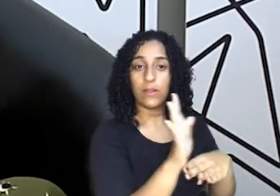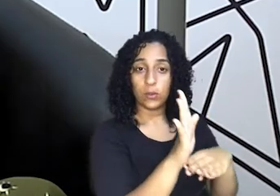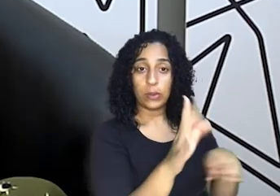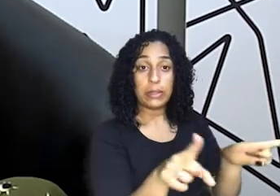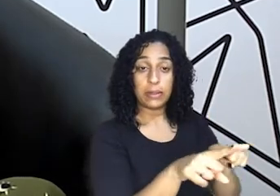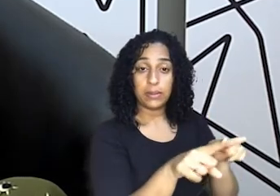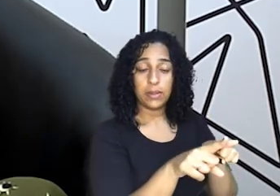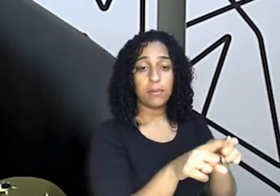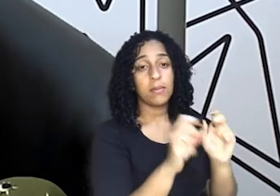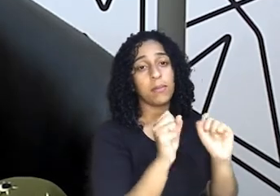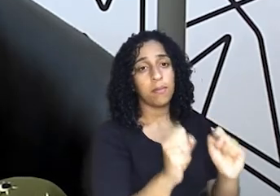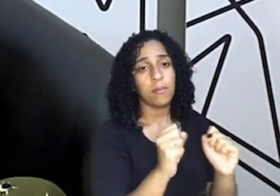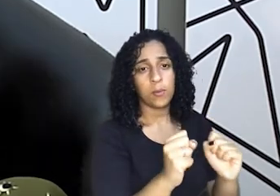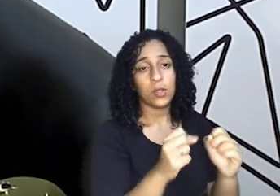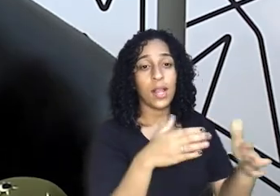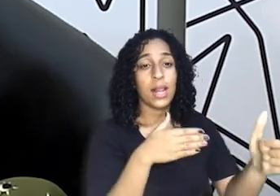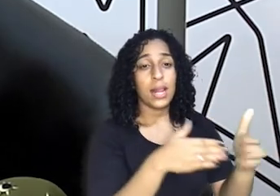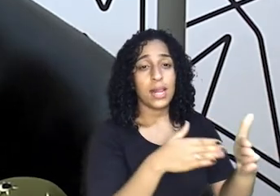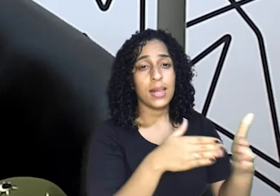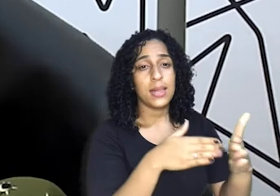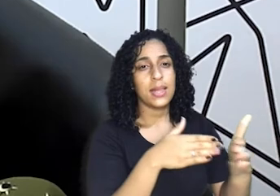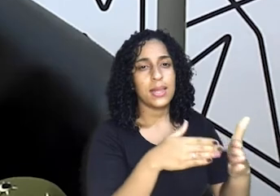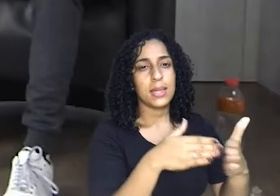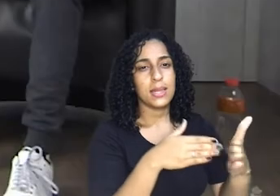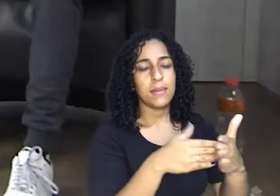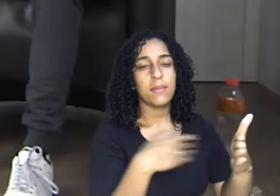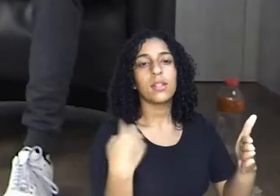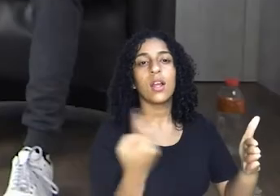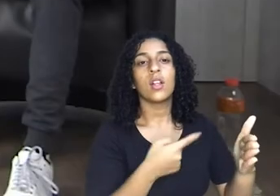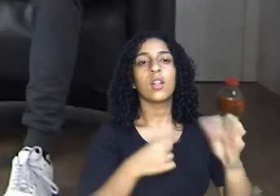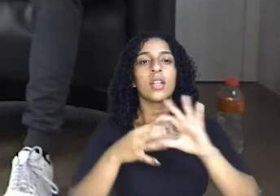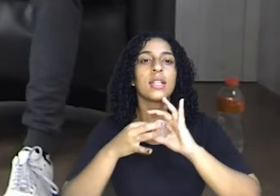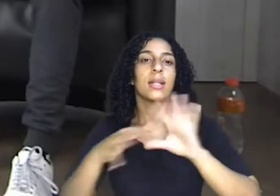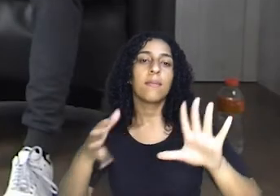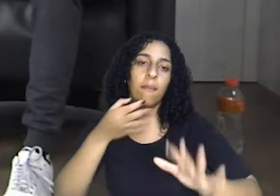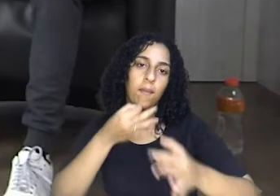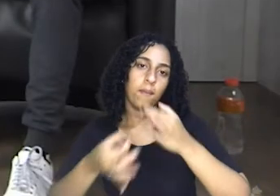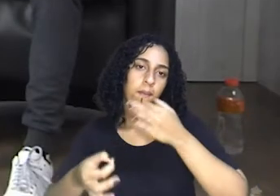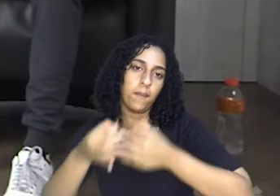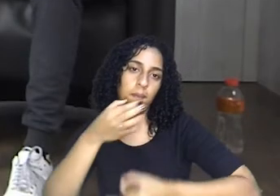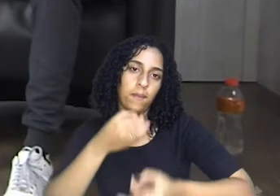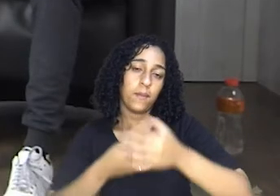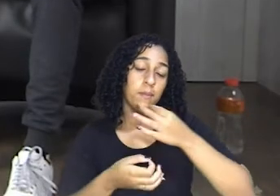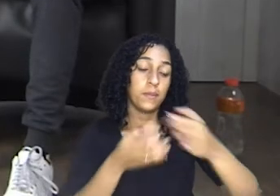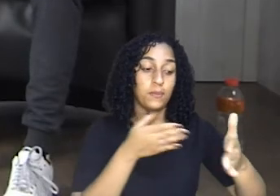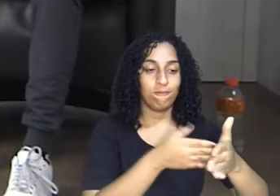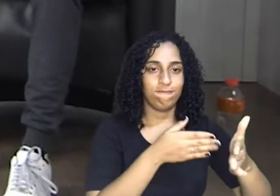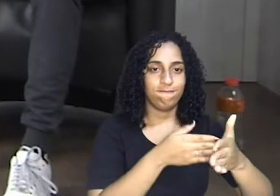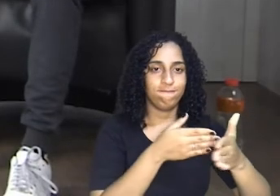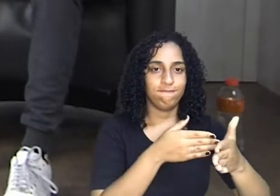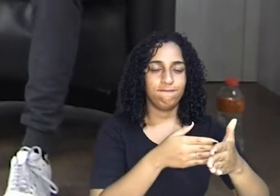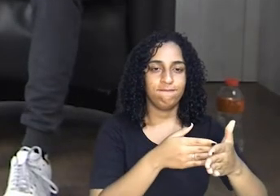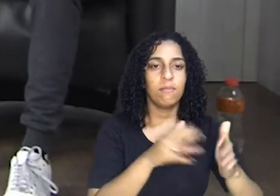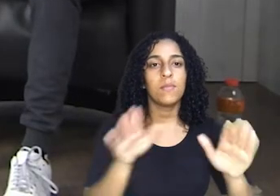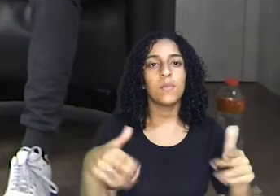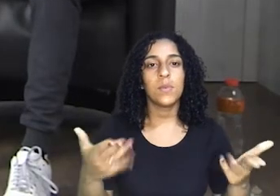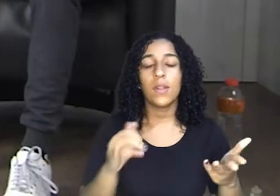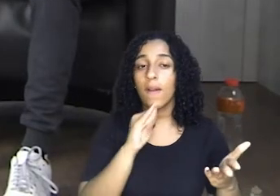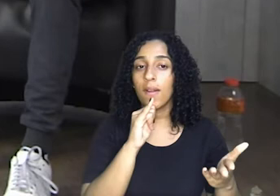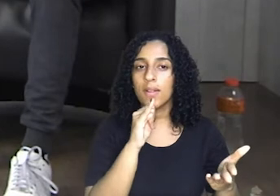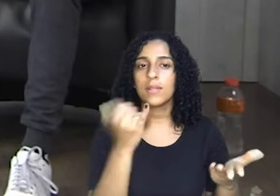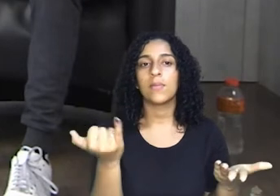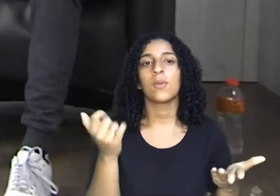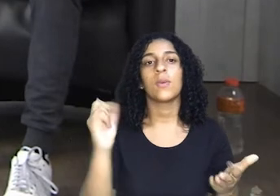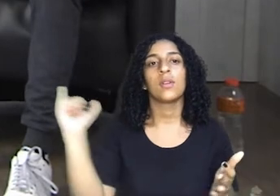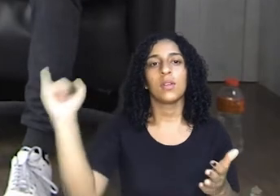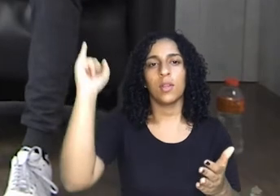também podia é limitar a nossa liberdade de pensamento e expressão então por exemplo e